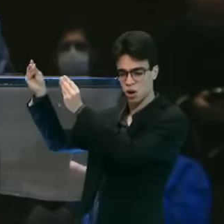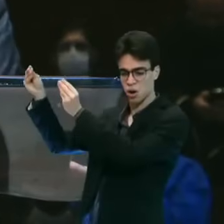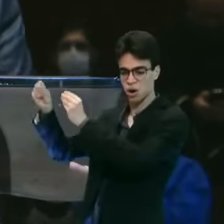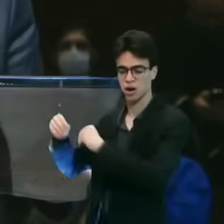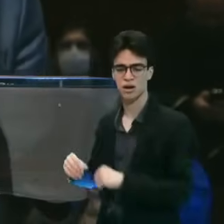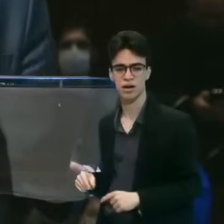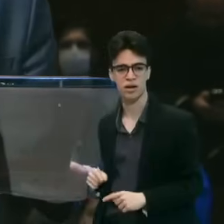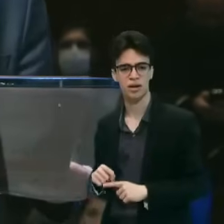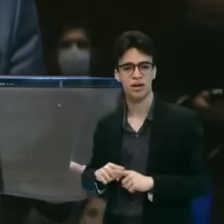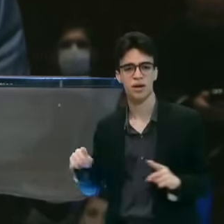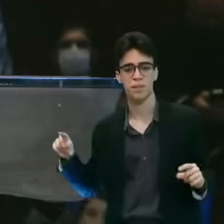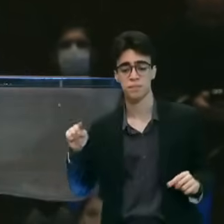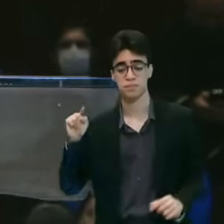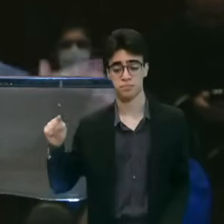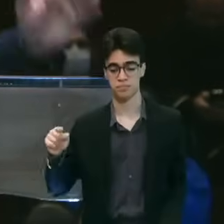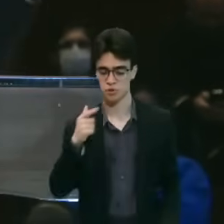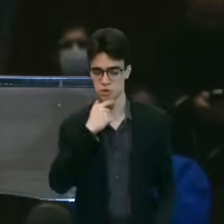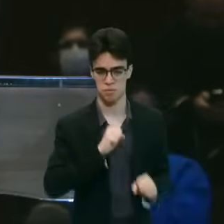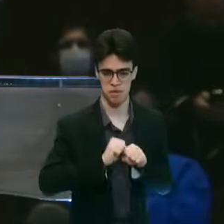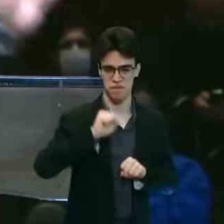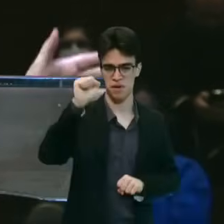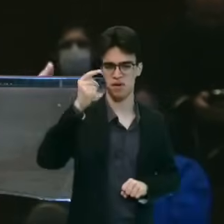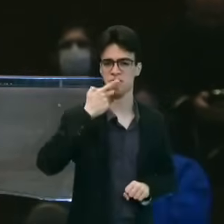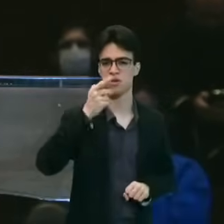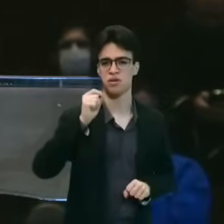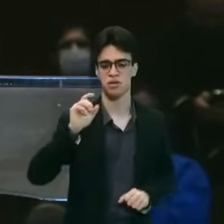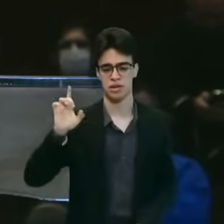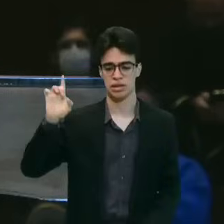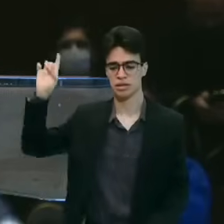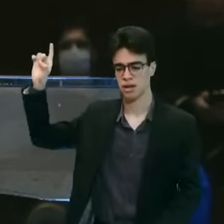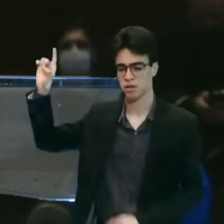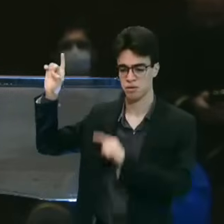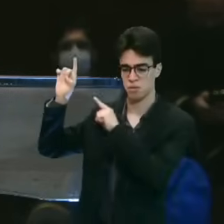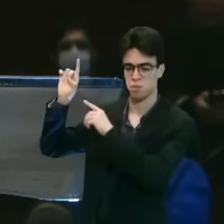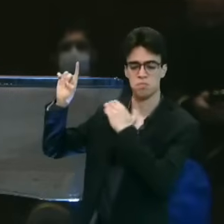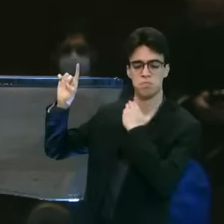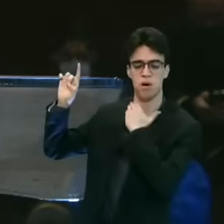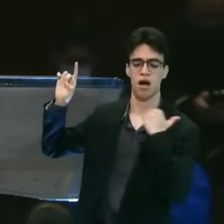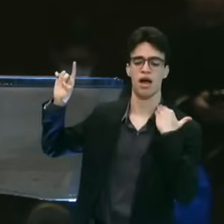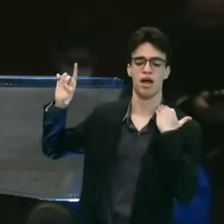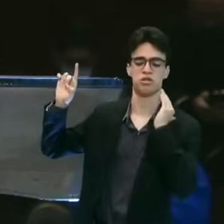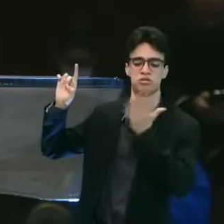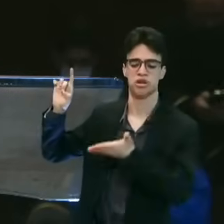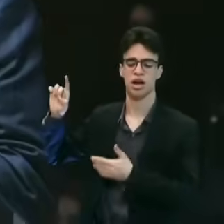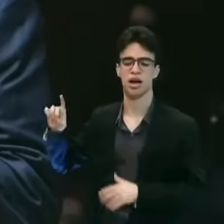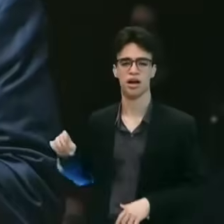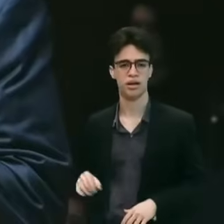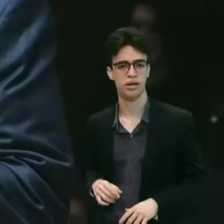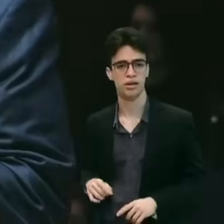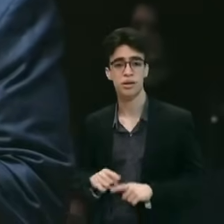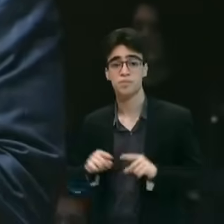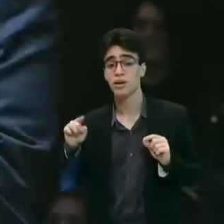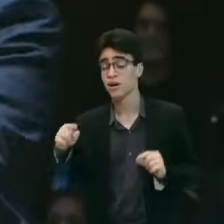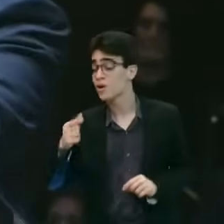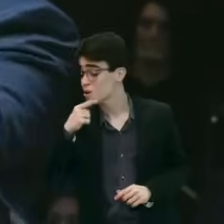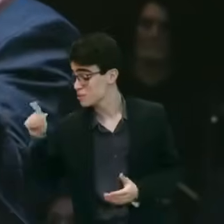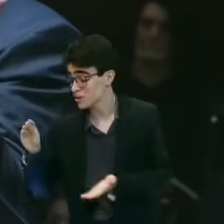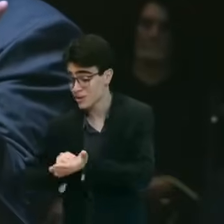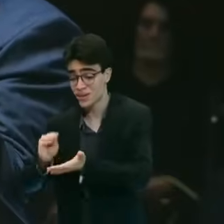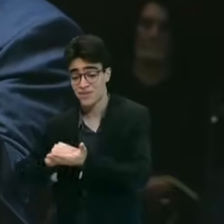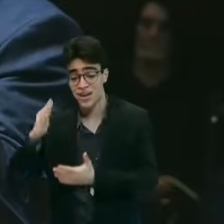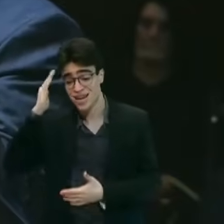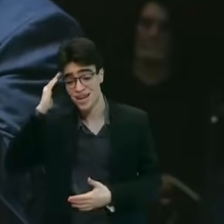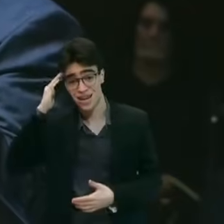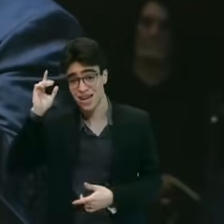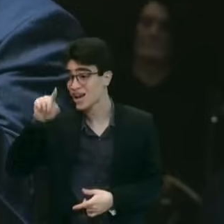do super-homem de Nietzsche é que Deus morreu. Mas só que Nietzsche não tinha entendido ainda que não é